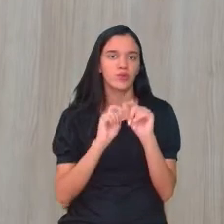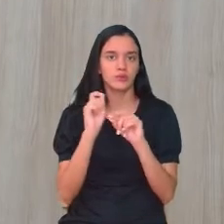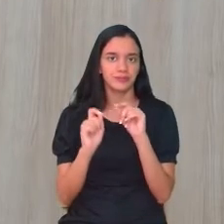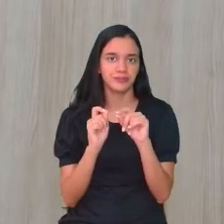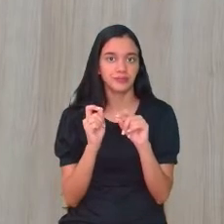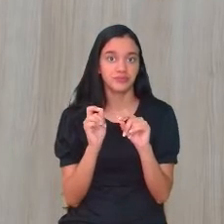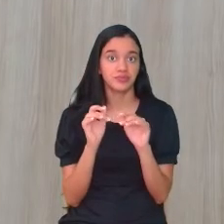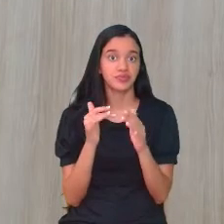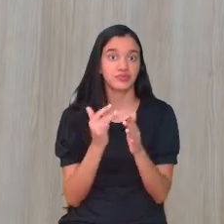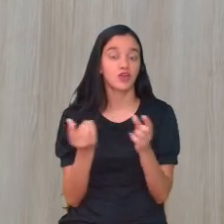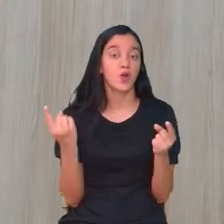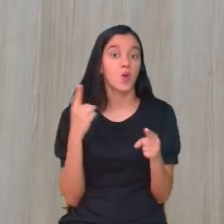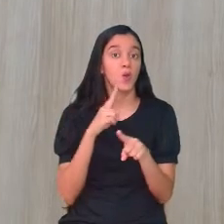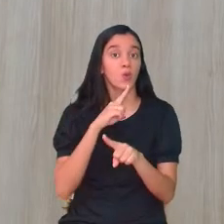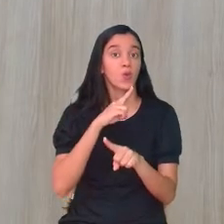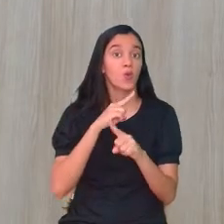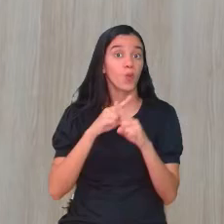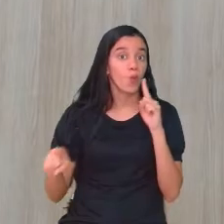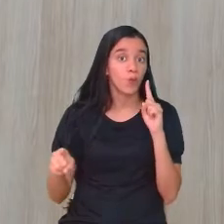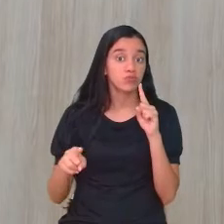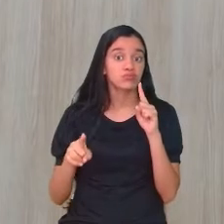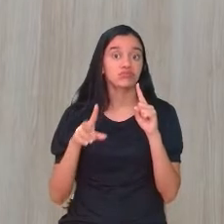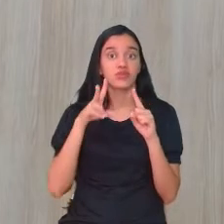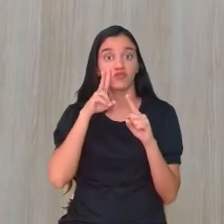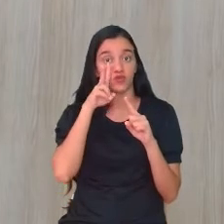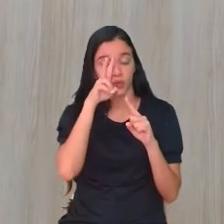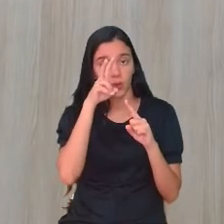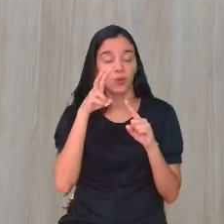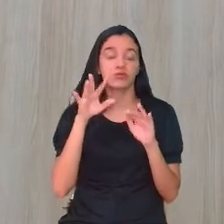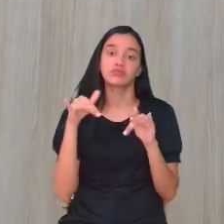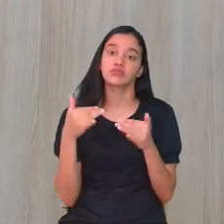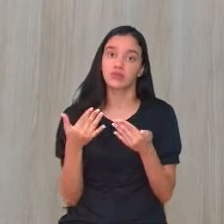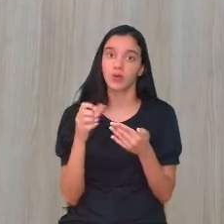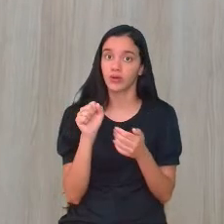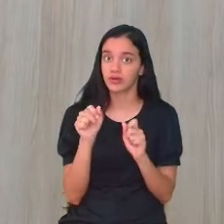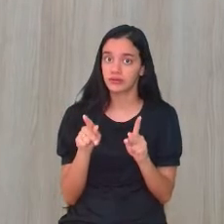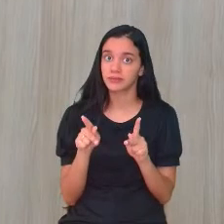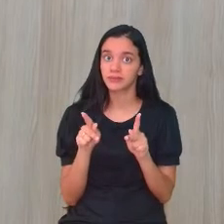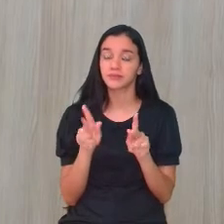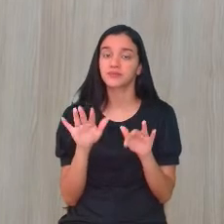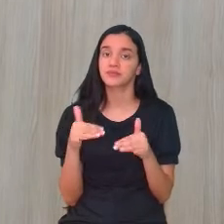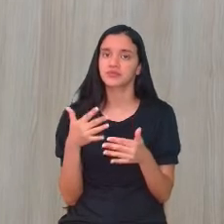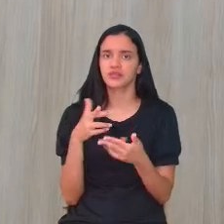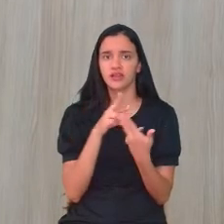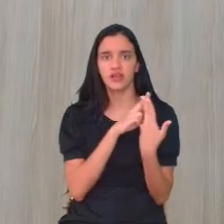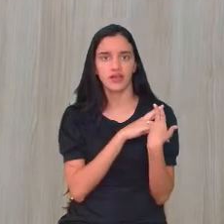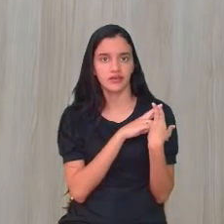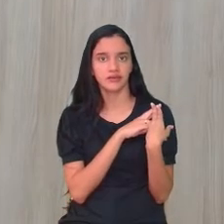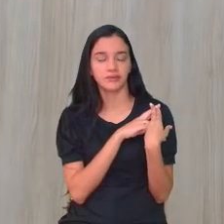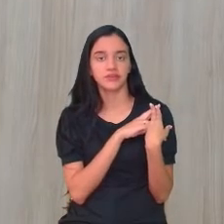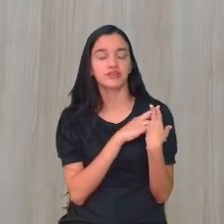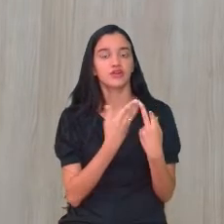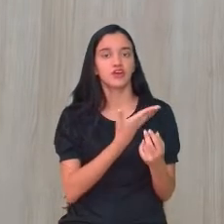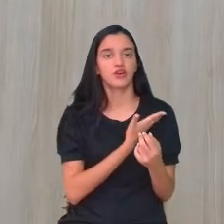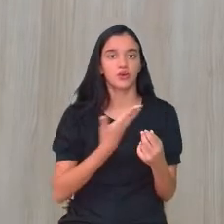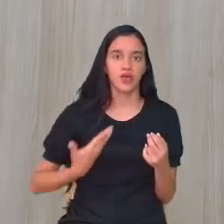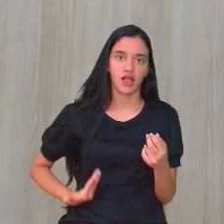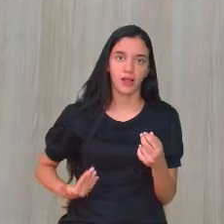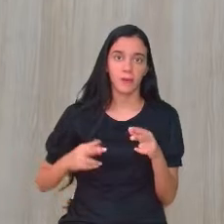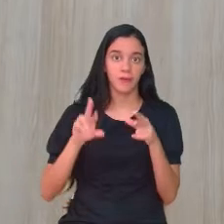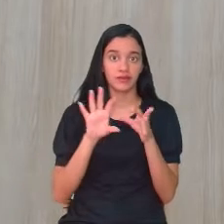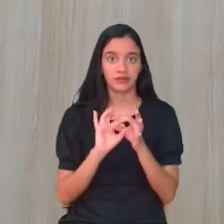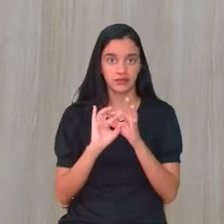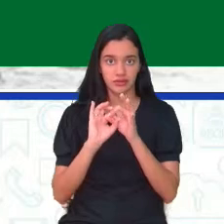da imposição da força, ok? Então eles responsabilizaram, né, os governos